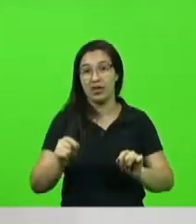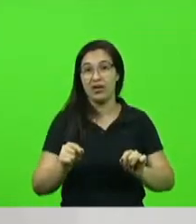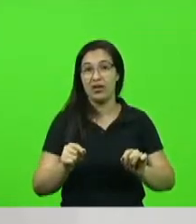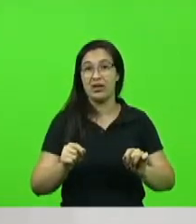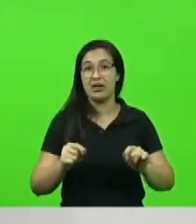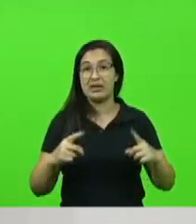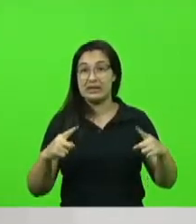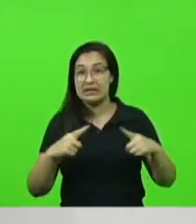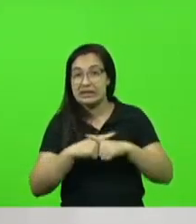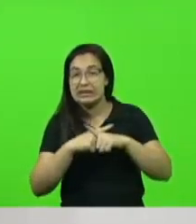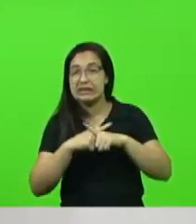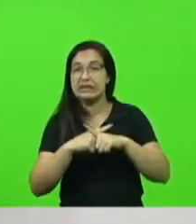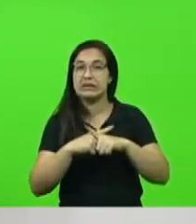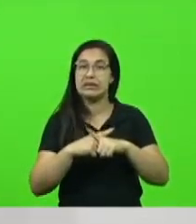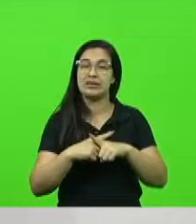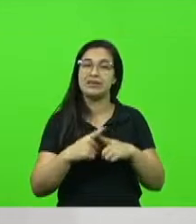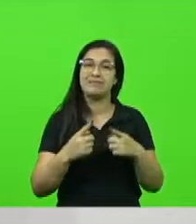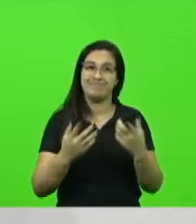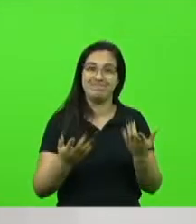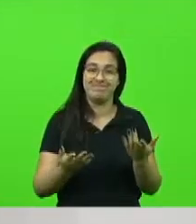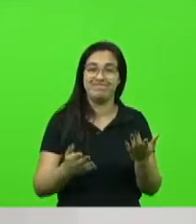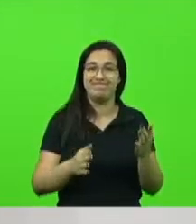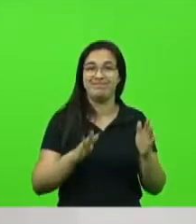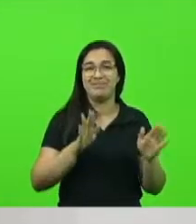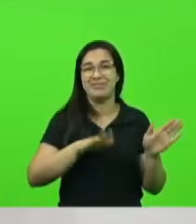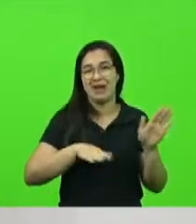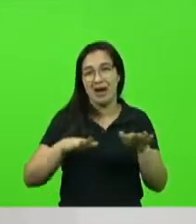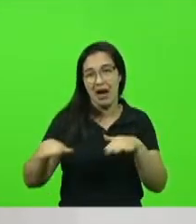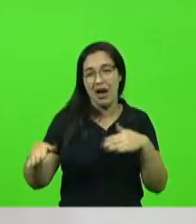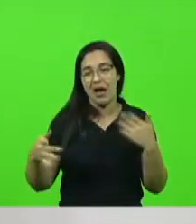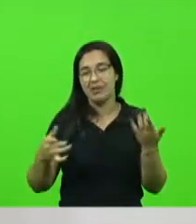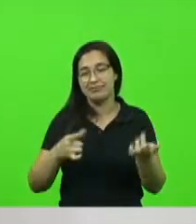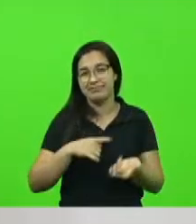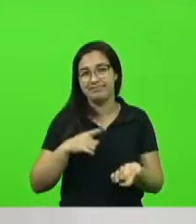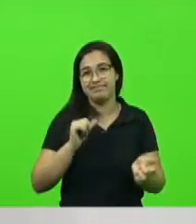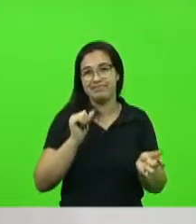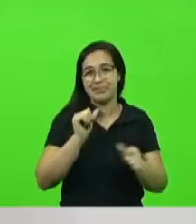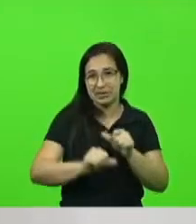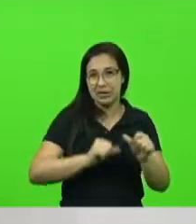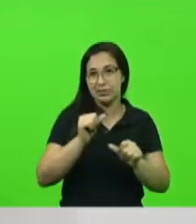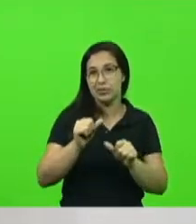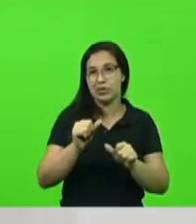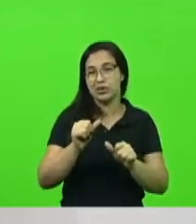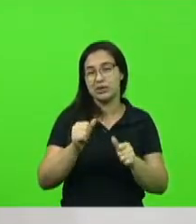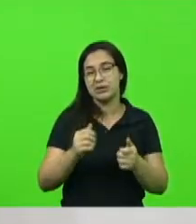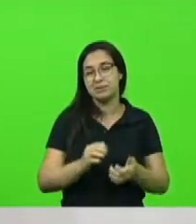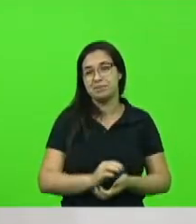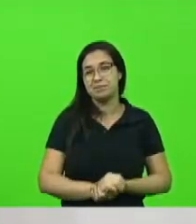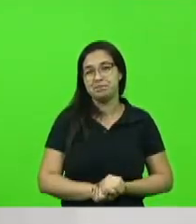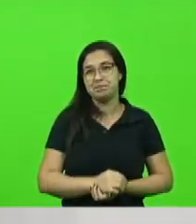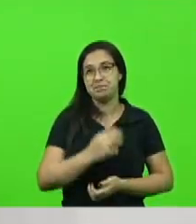busca de algumas alterações nessa legislação. E,